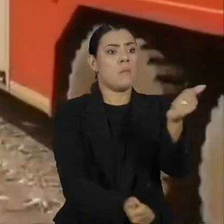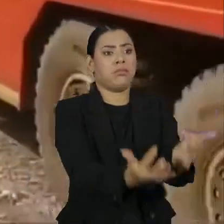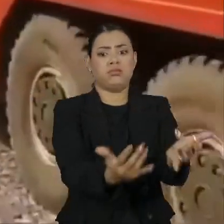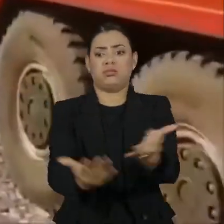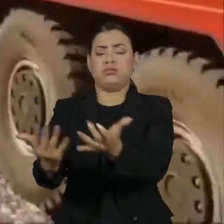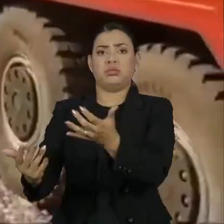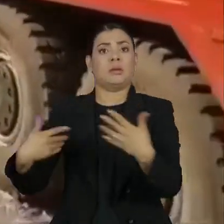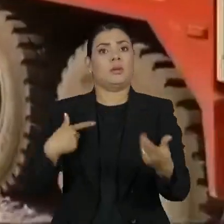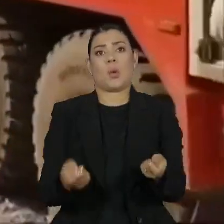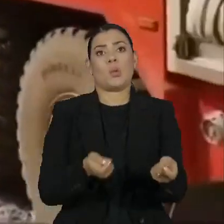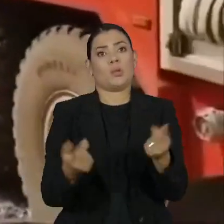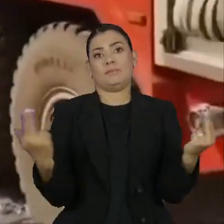a situação Fora de Controle